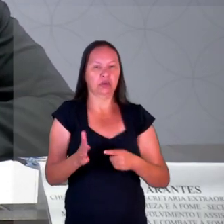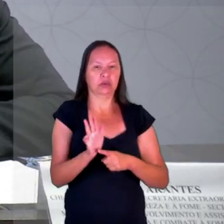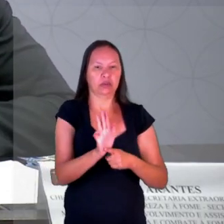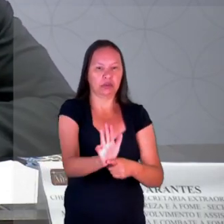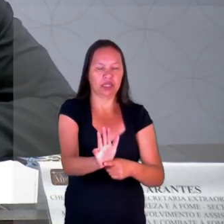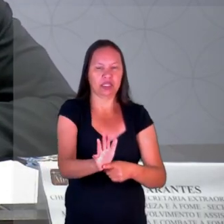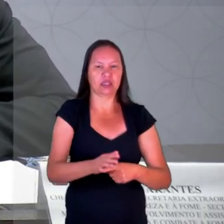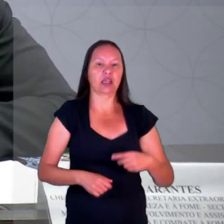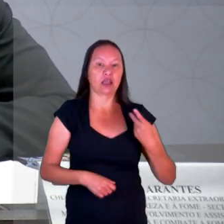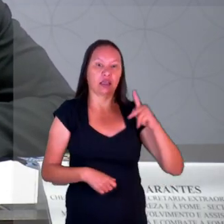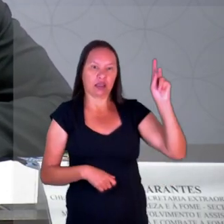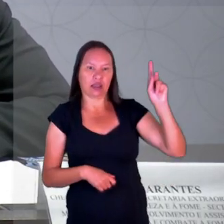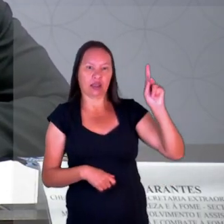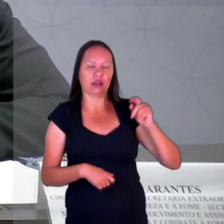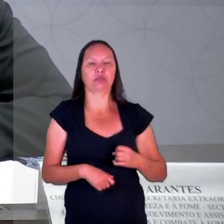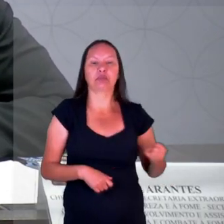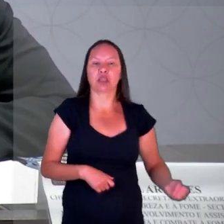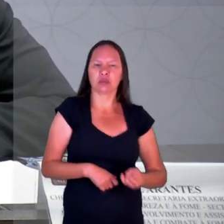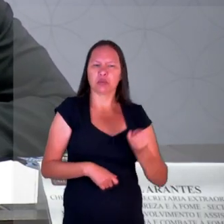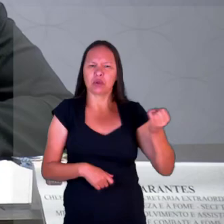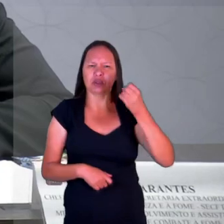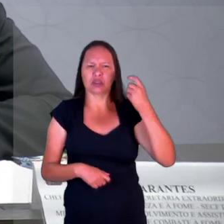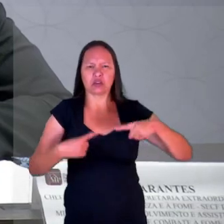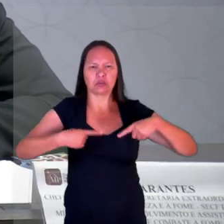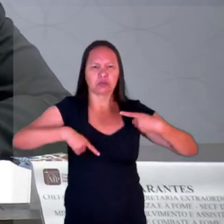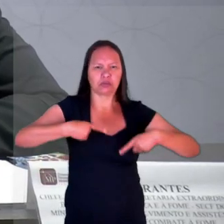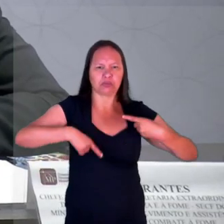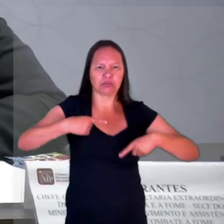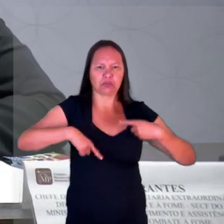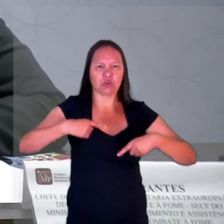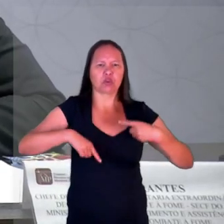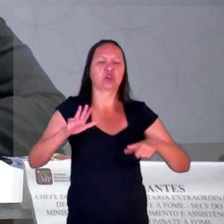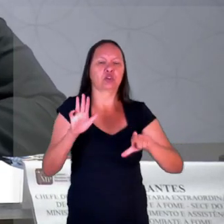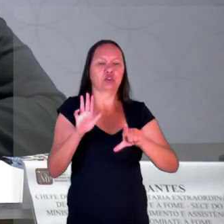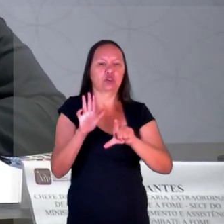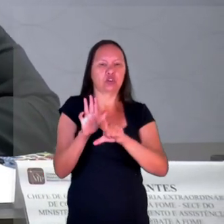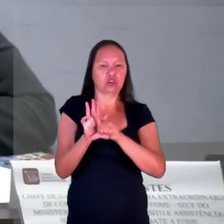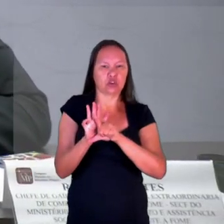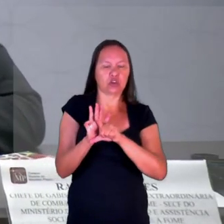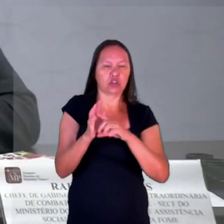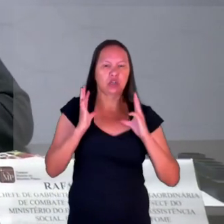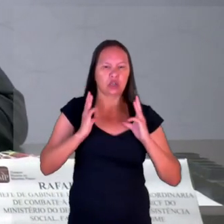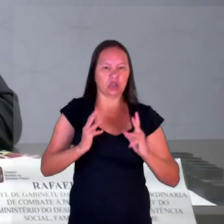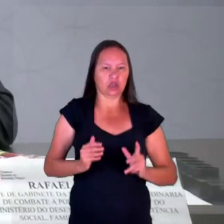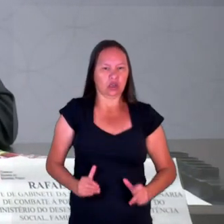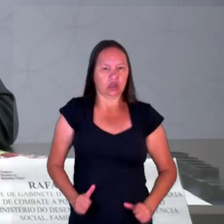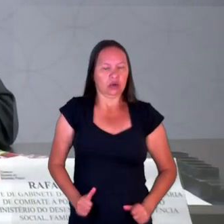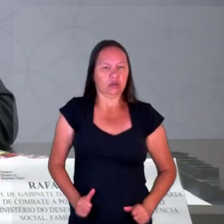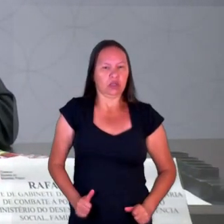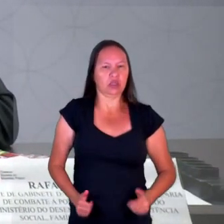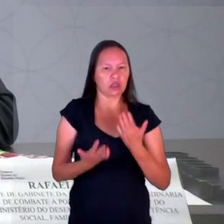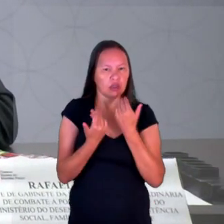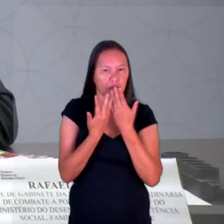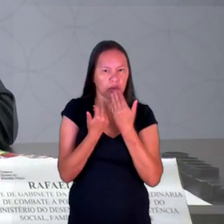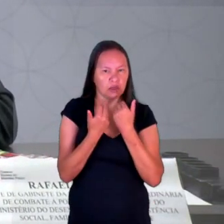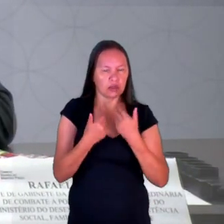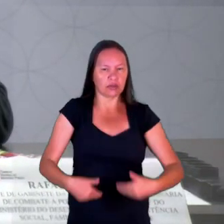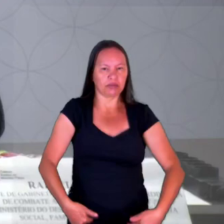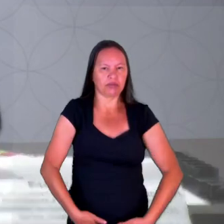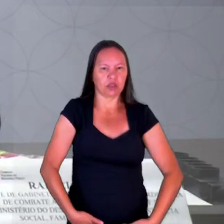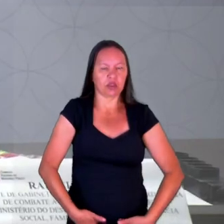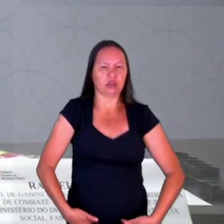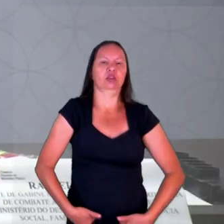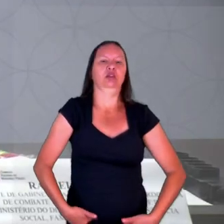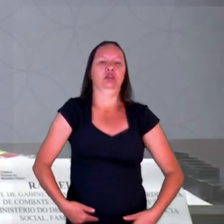e a importância da discussão aqui do direito humano da garantia do direito humano Alimentação adequada Então nesse primeiro